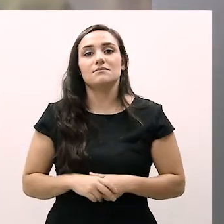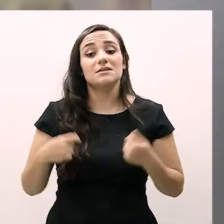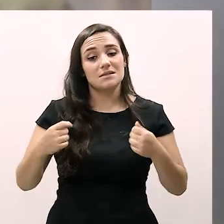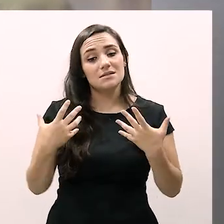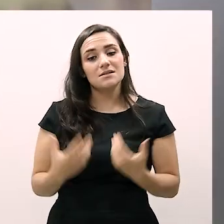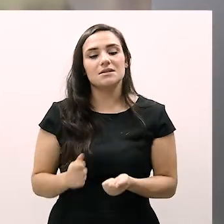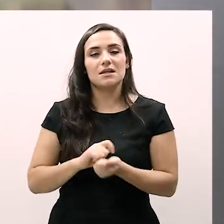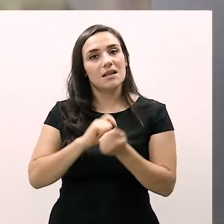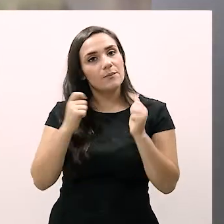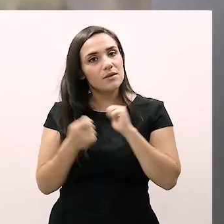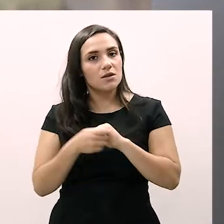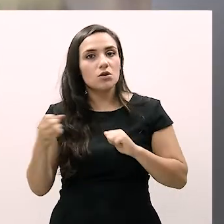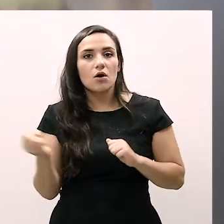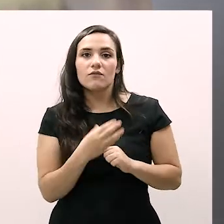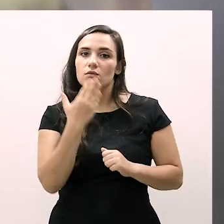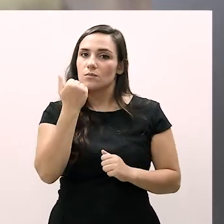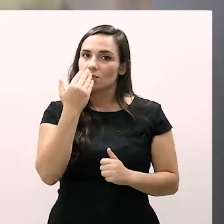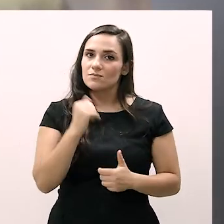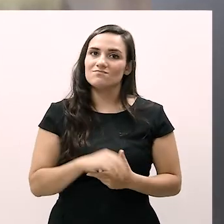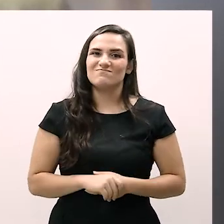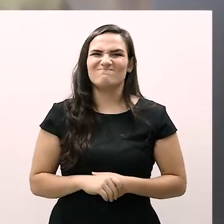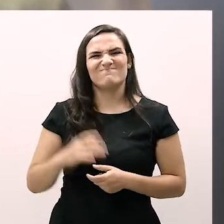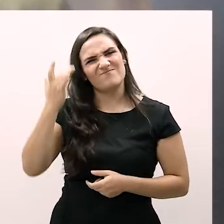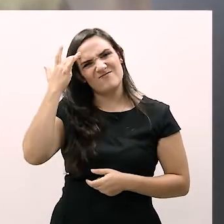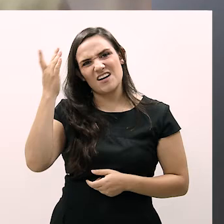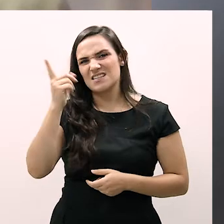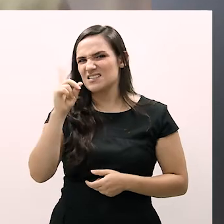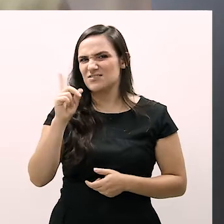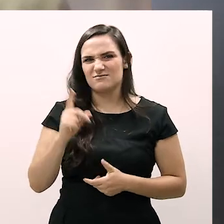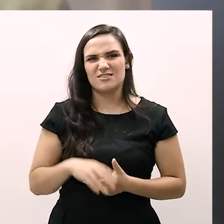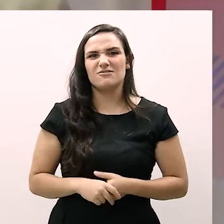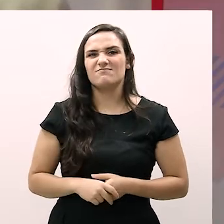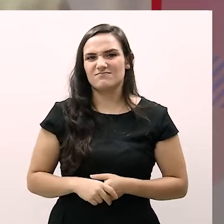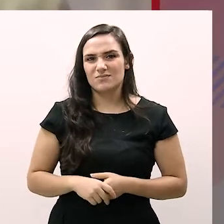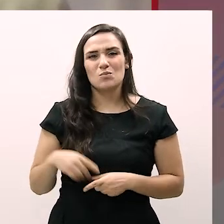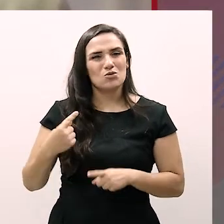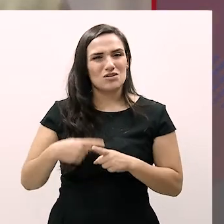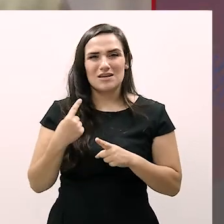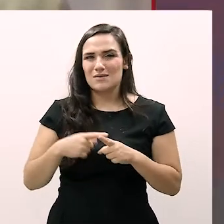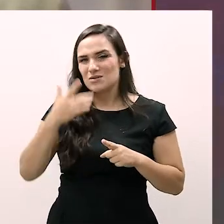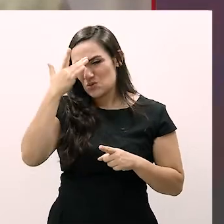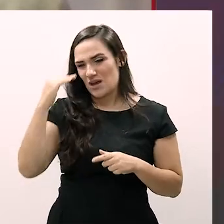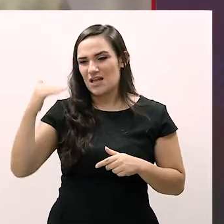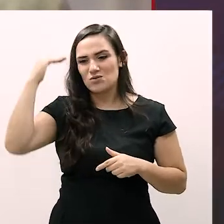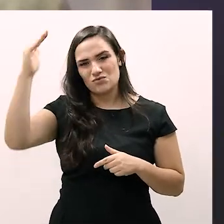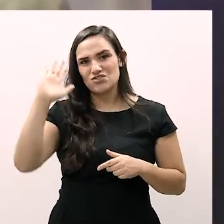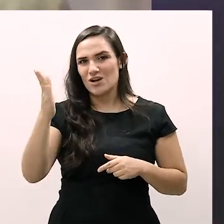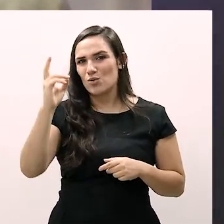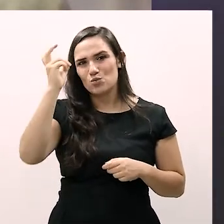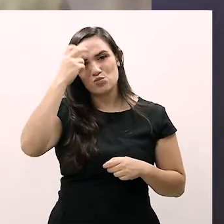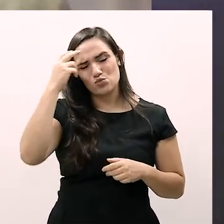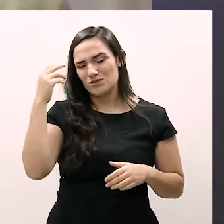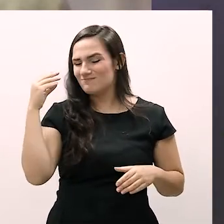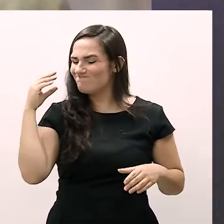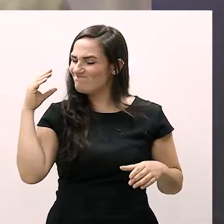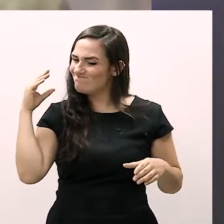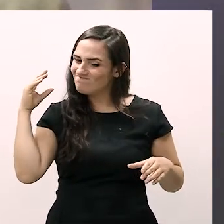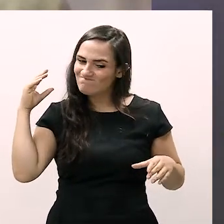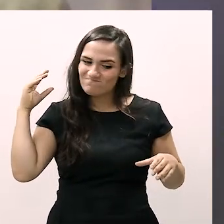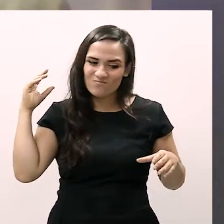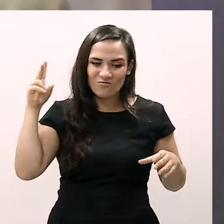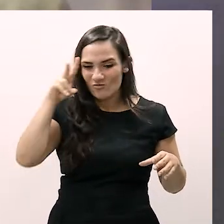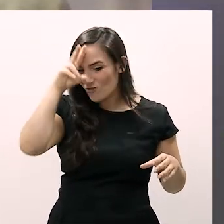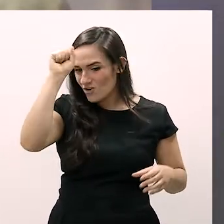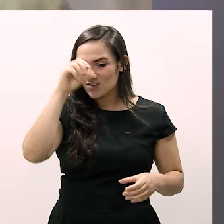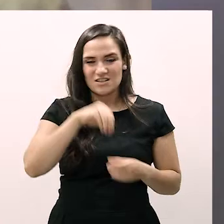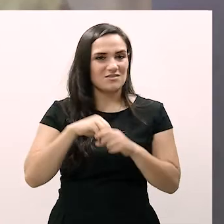de readaptação alimentar. E não é fácil, né? Quando a gente tem hábitos assim, já tão arraigados na cultura,